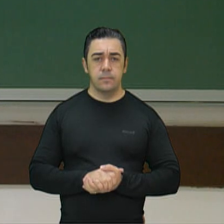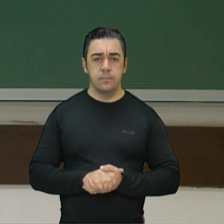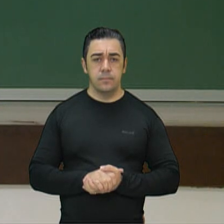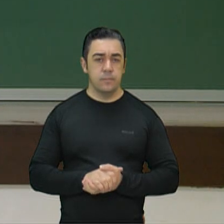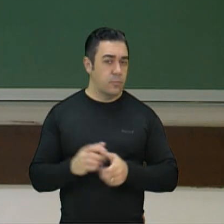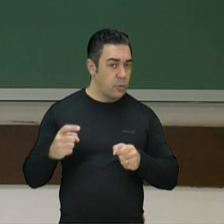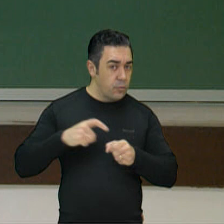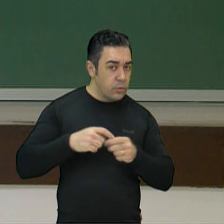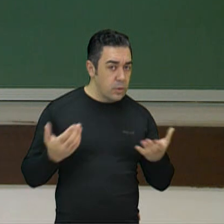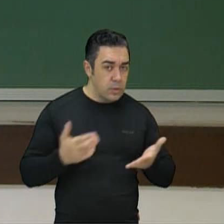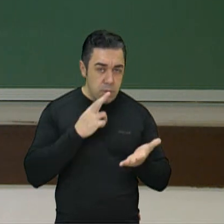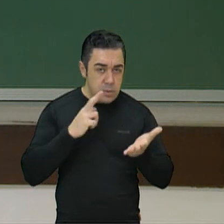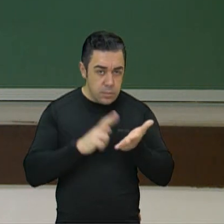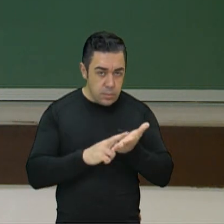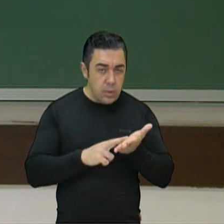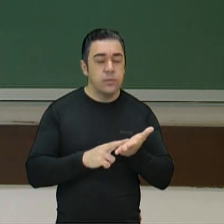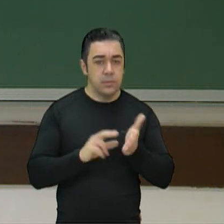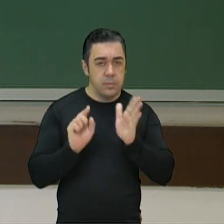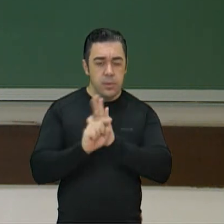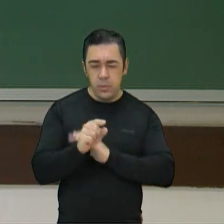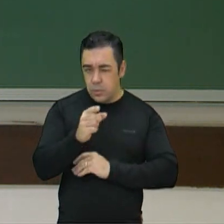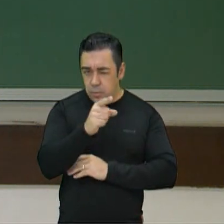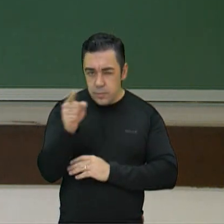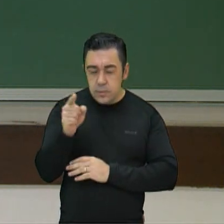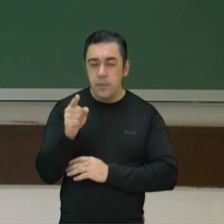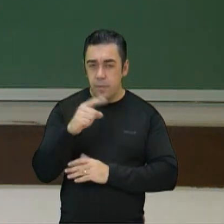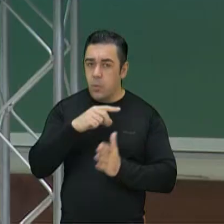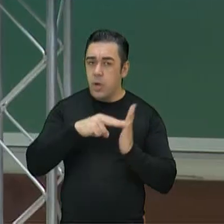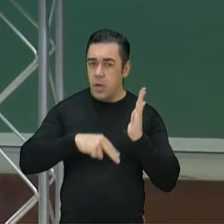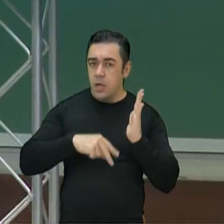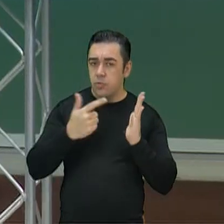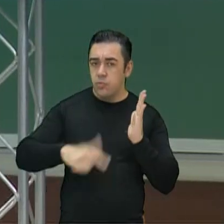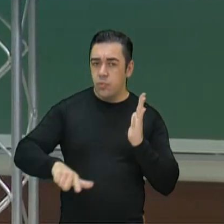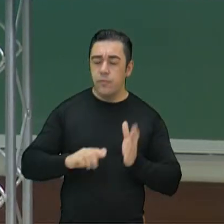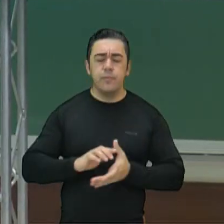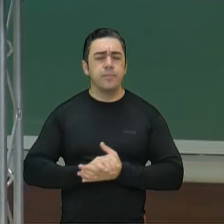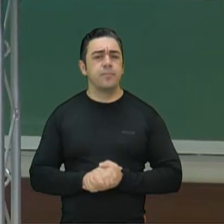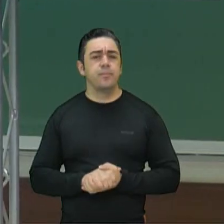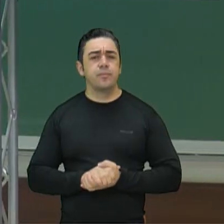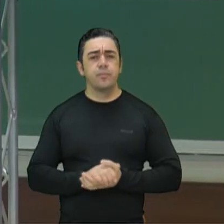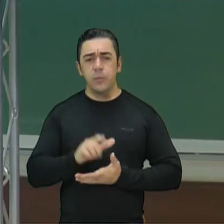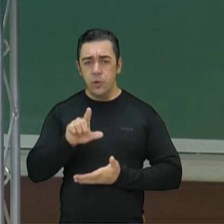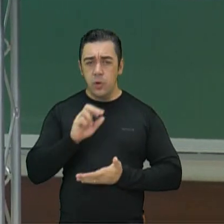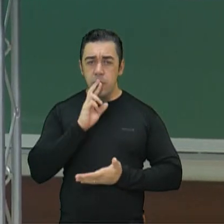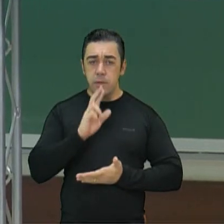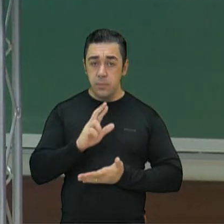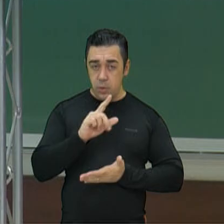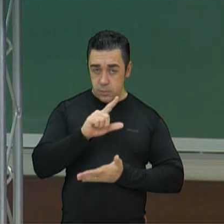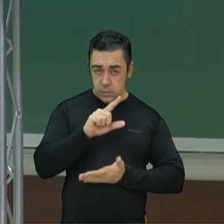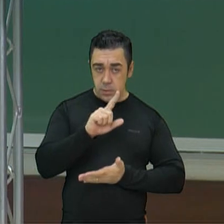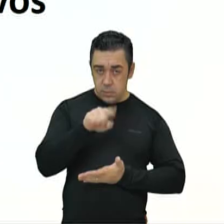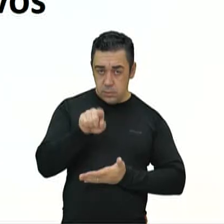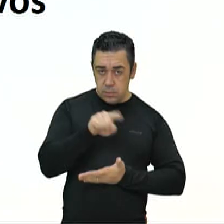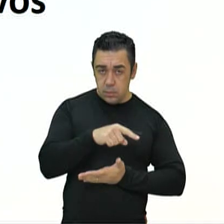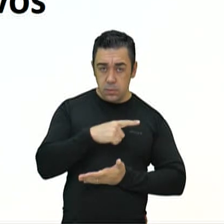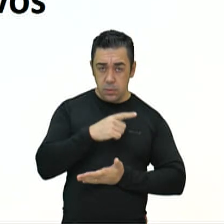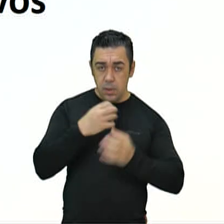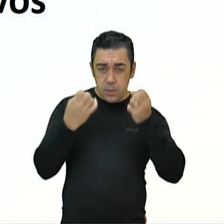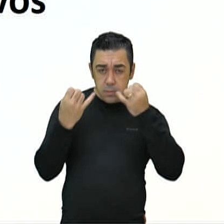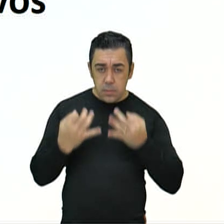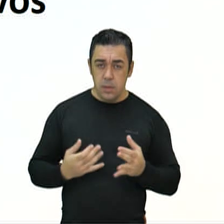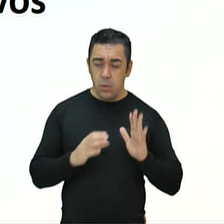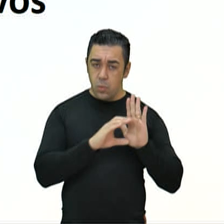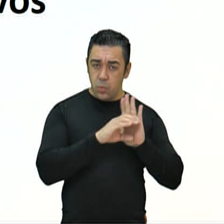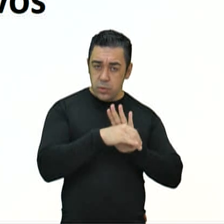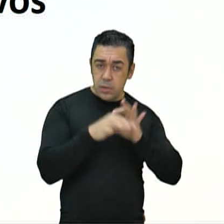Então, voltando na resolução do quiz, vamos dar uma lida aqui de novo, né? Assinale a alternativa que contém a definição